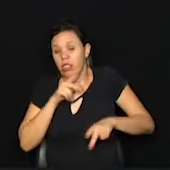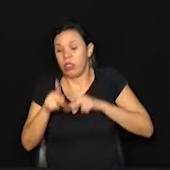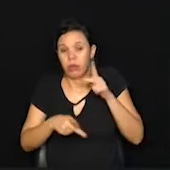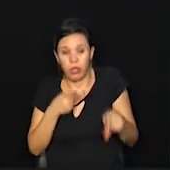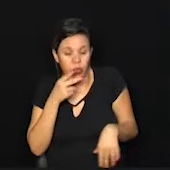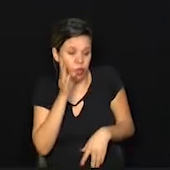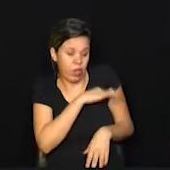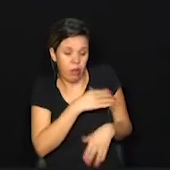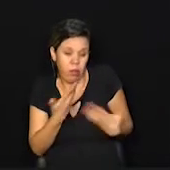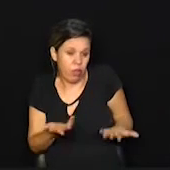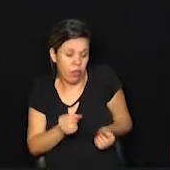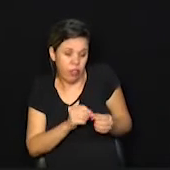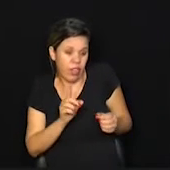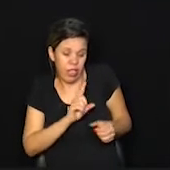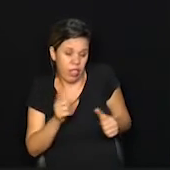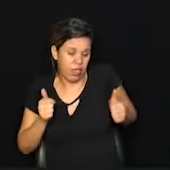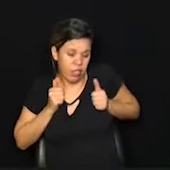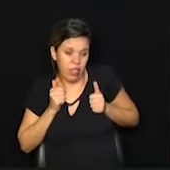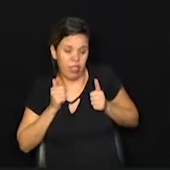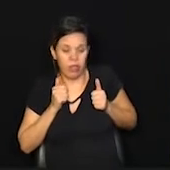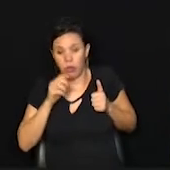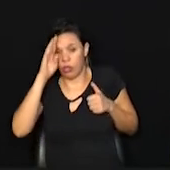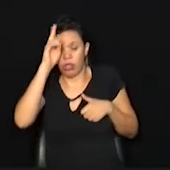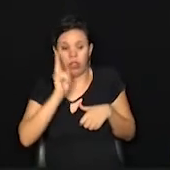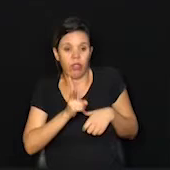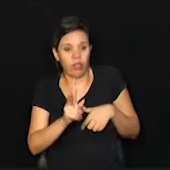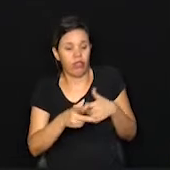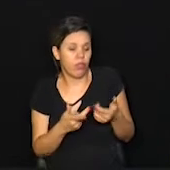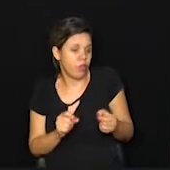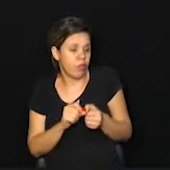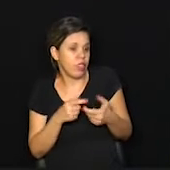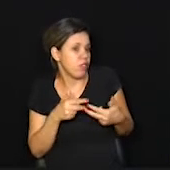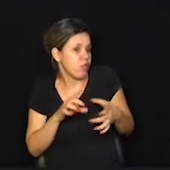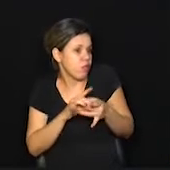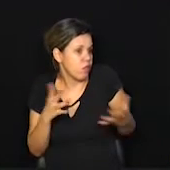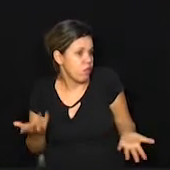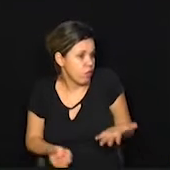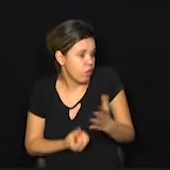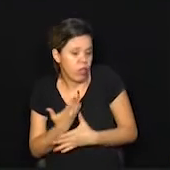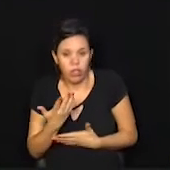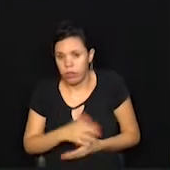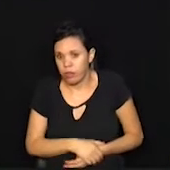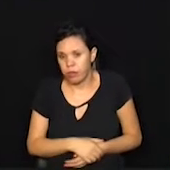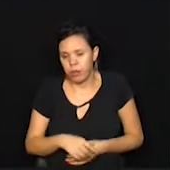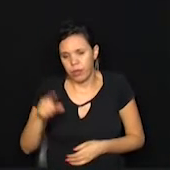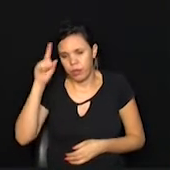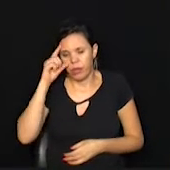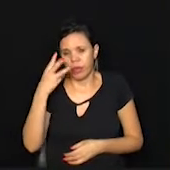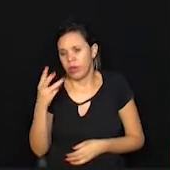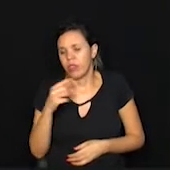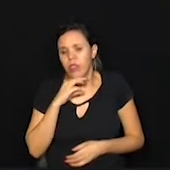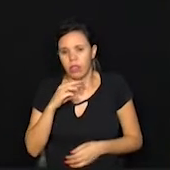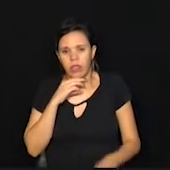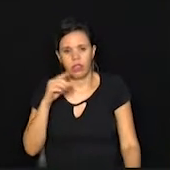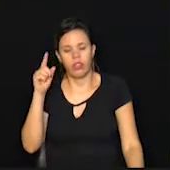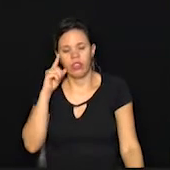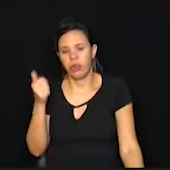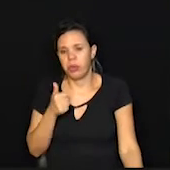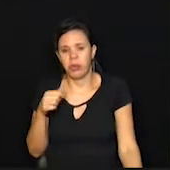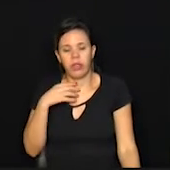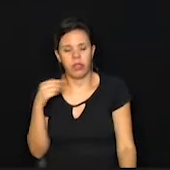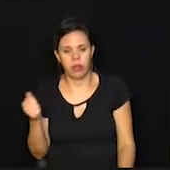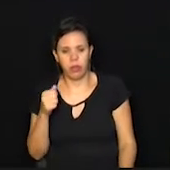pessoas falam mal e não fazem nada ele continua tão fazendo esse ativa e fazendo as coisas que o que aconteceu no dia Trinta e Um de Março Primeiro de Abril